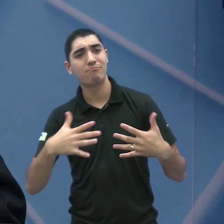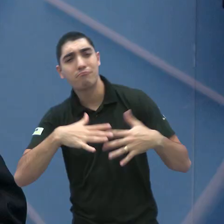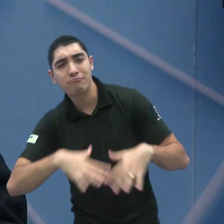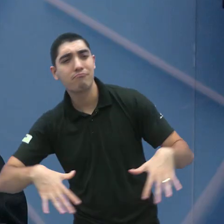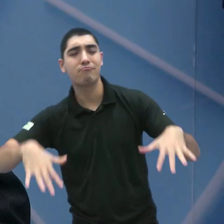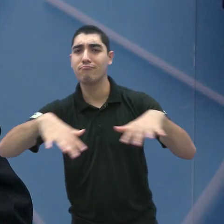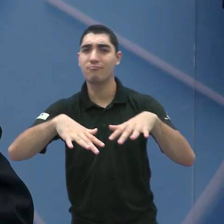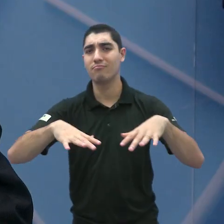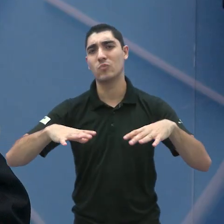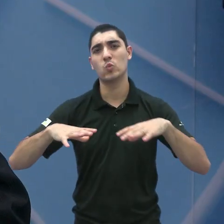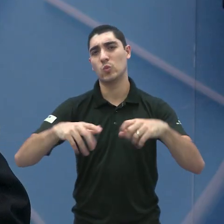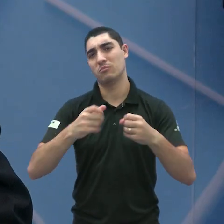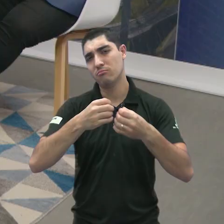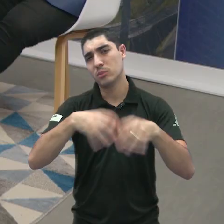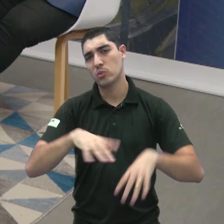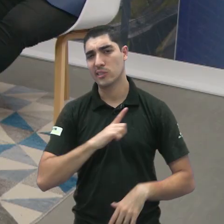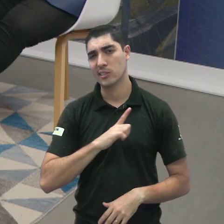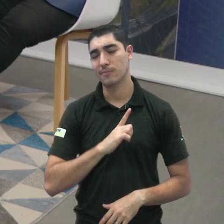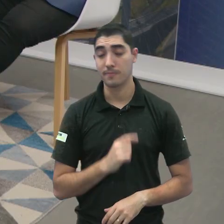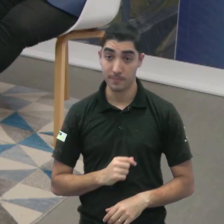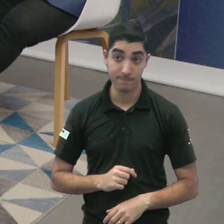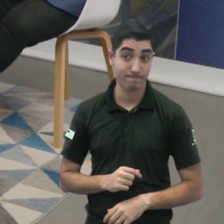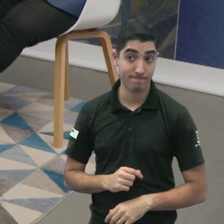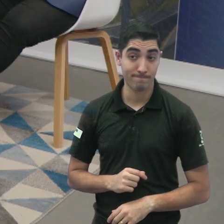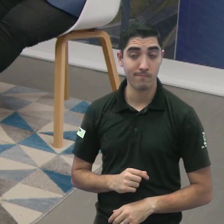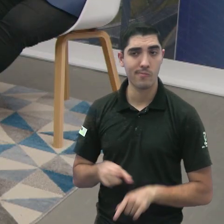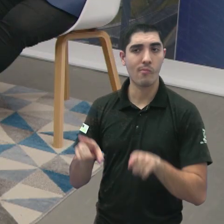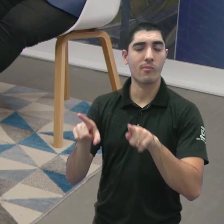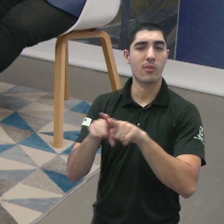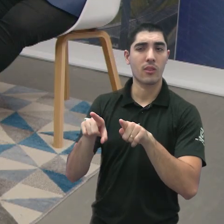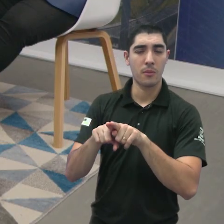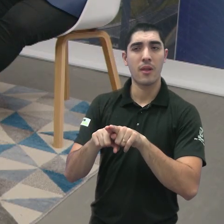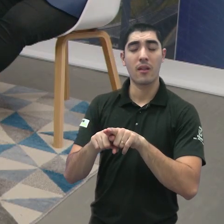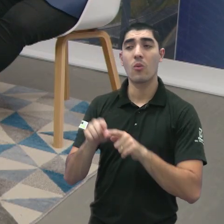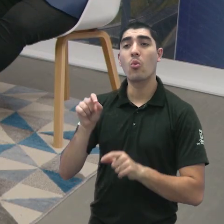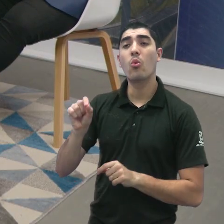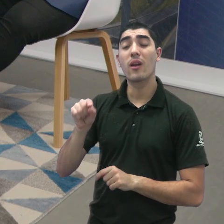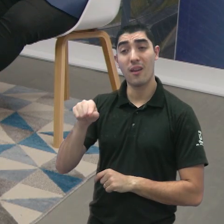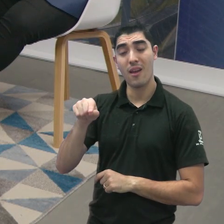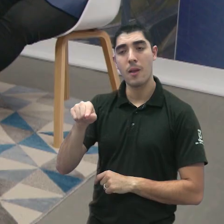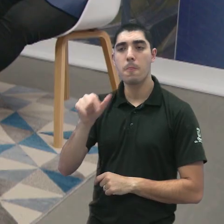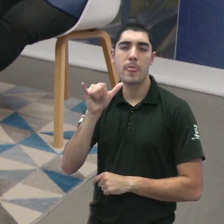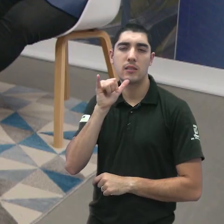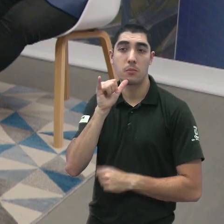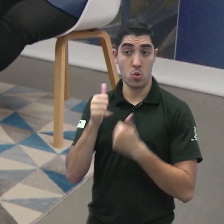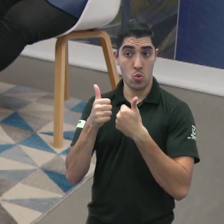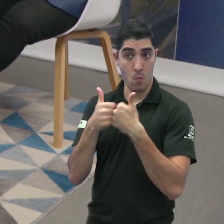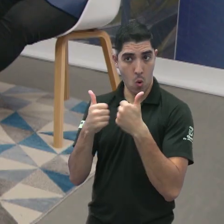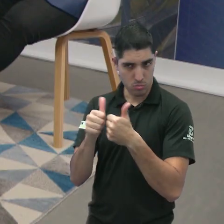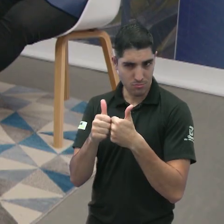trânsito no modo geral, né? E a questão também, né, gente, da qualidade do transporte público faz